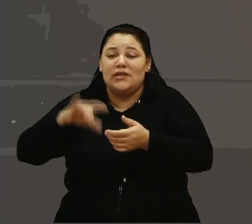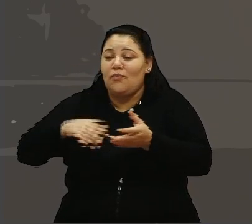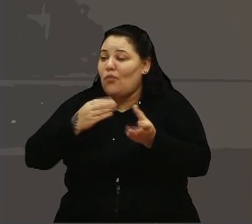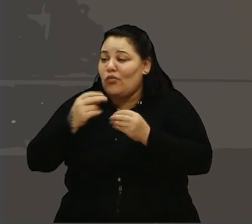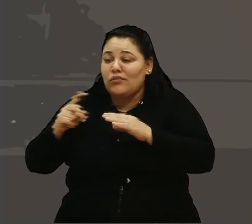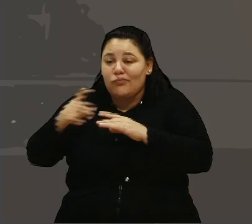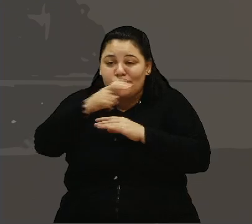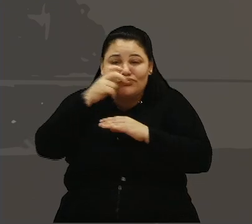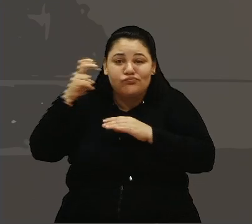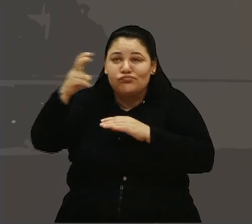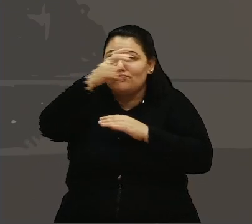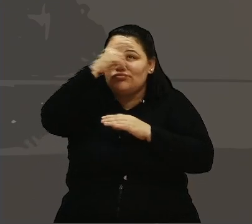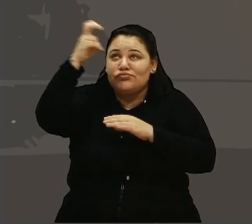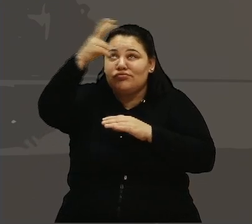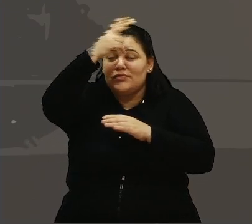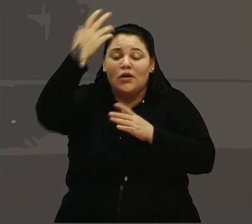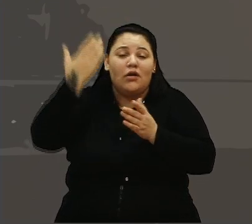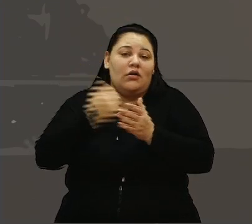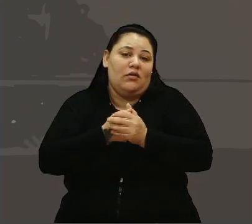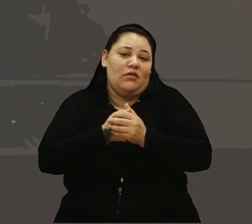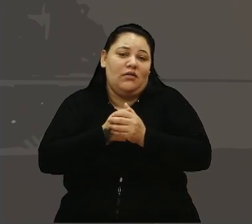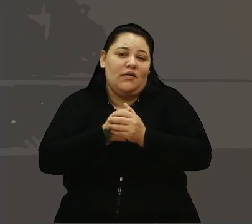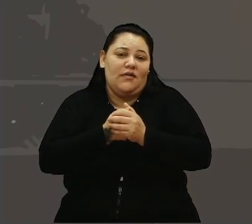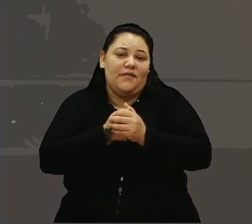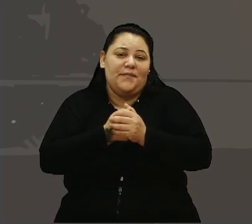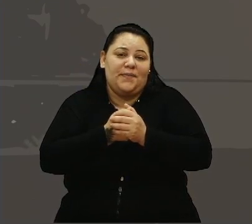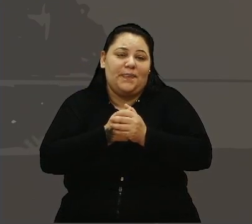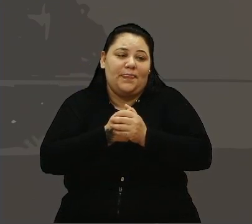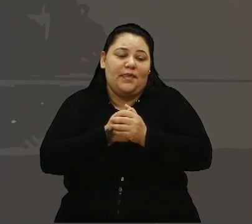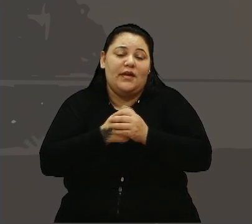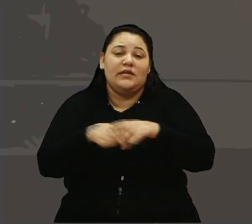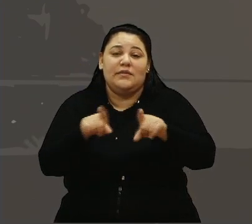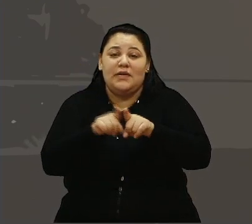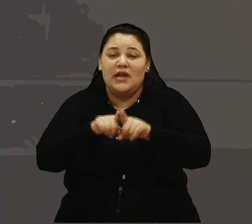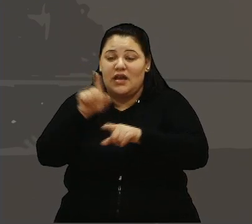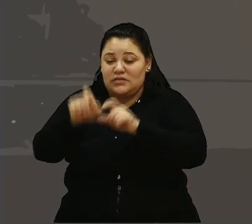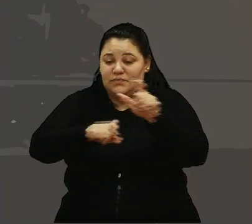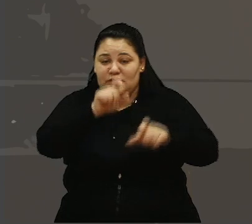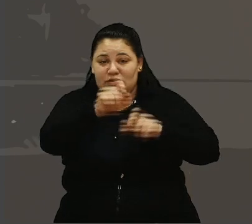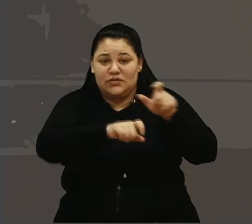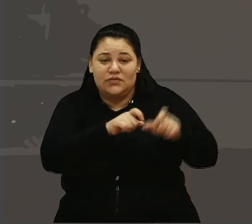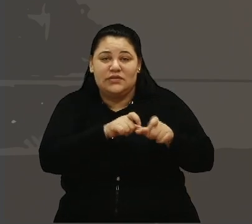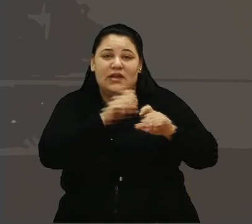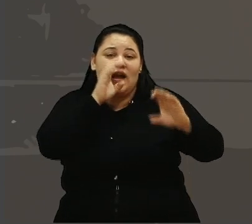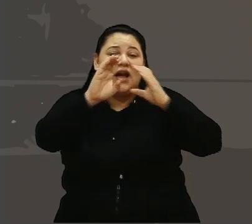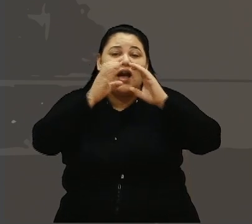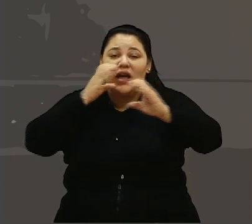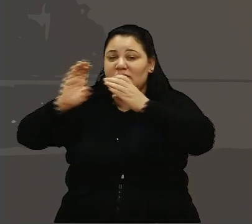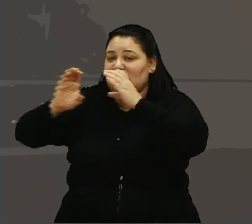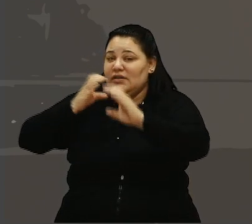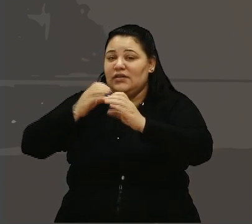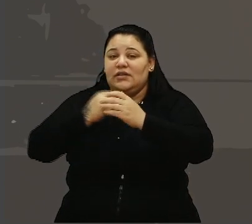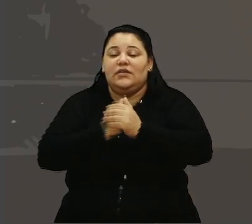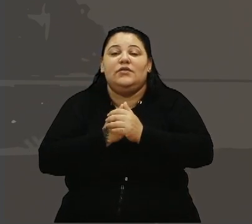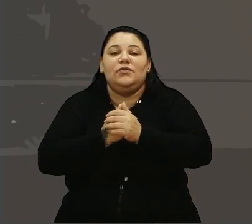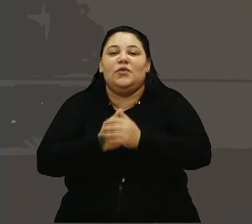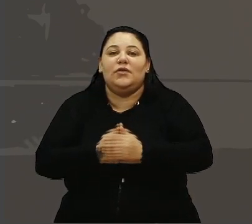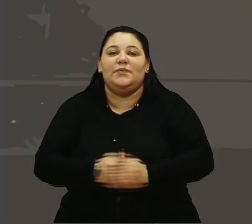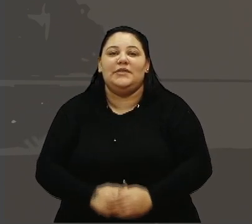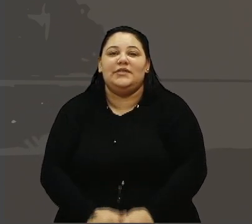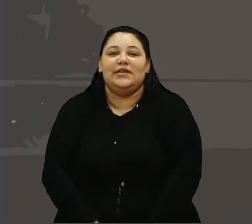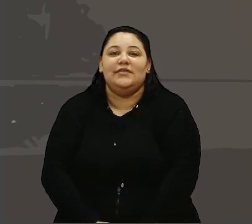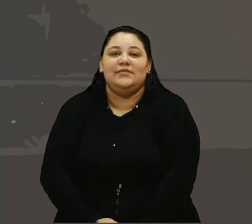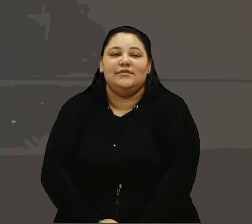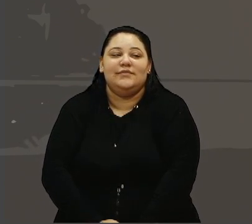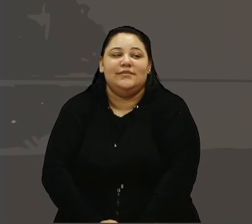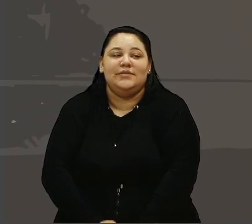feitas, tanto do pessoal do coro, tanto do pessoal da dança. Então,